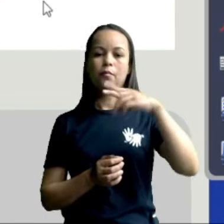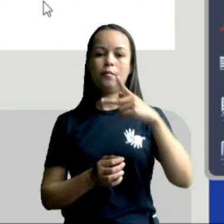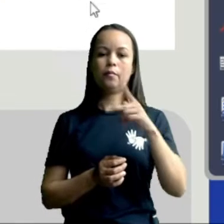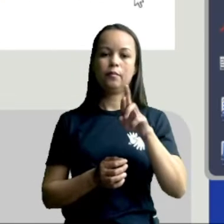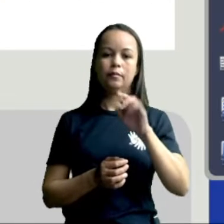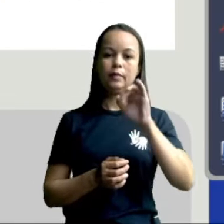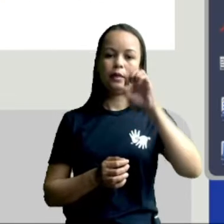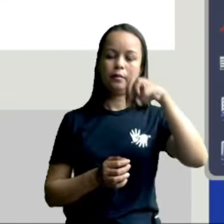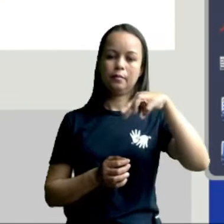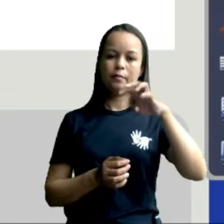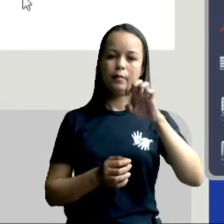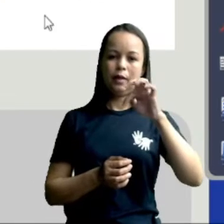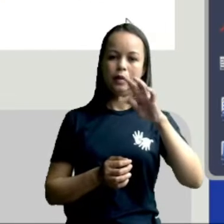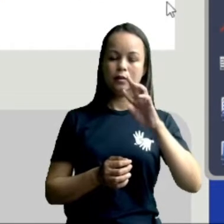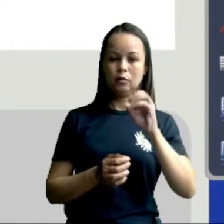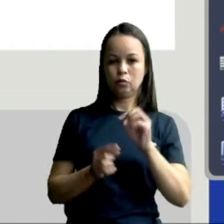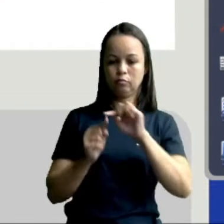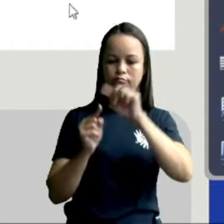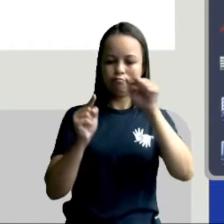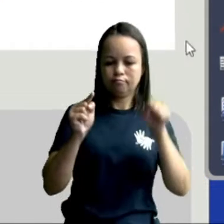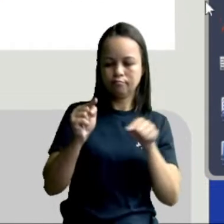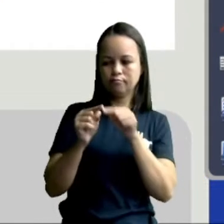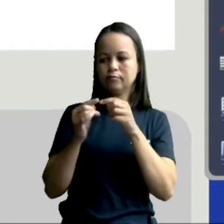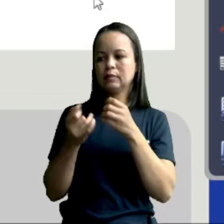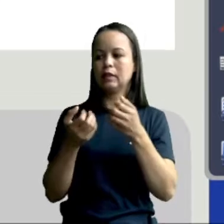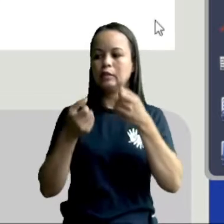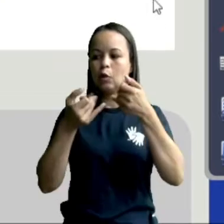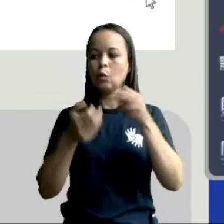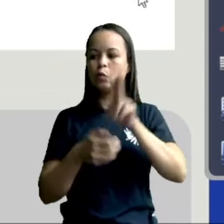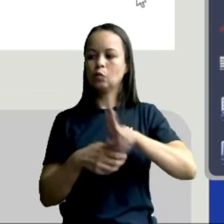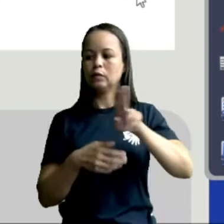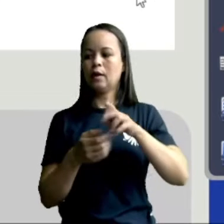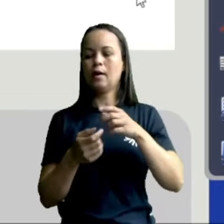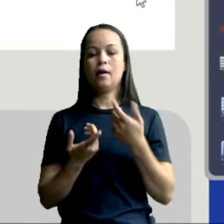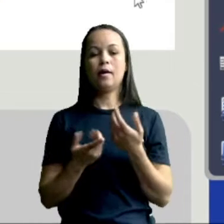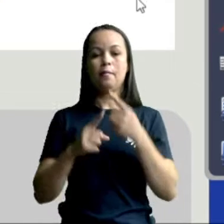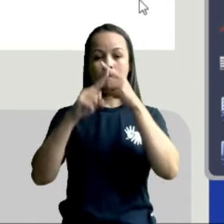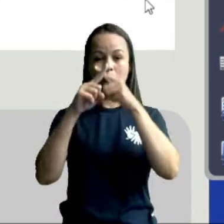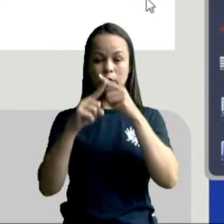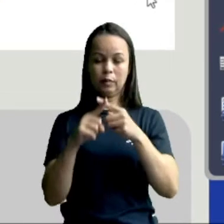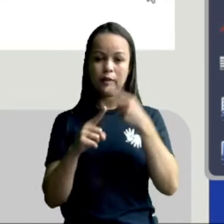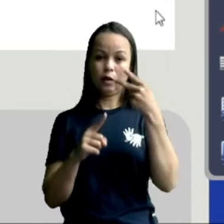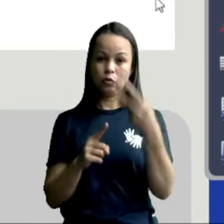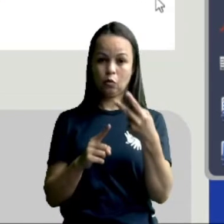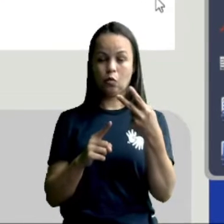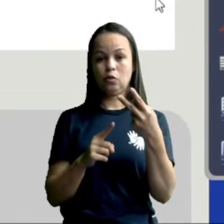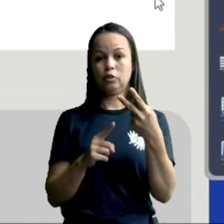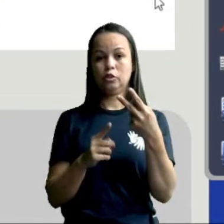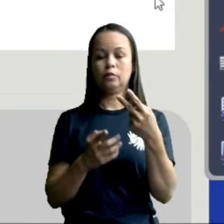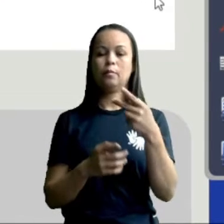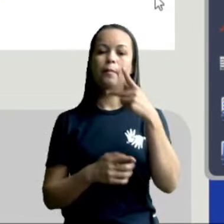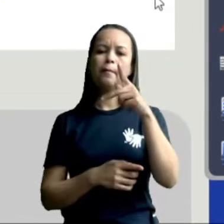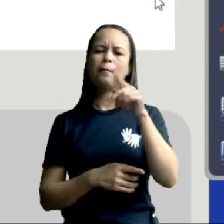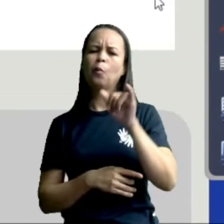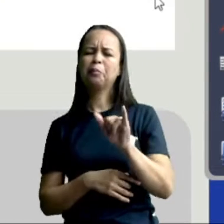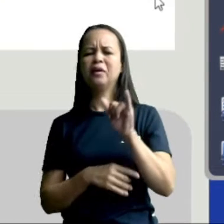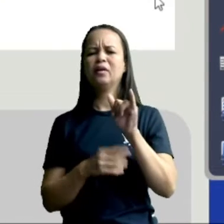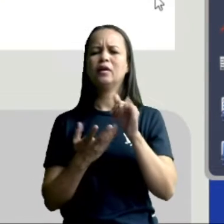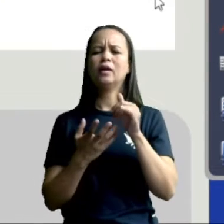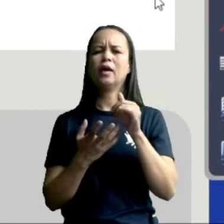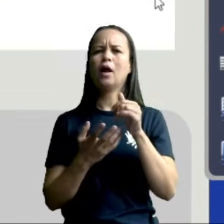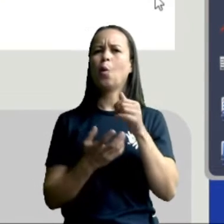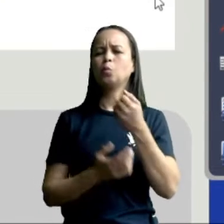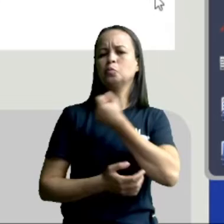Para calcular isso, a gente usa essa expressão aqui, gente. Multiplica o número 2 por π. Π é um